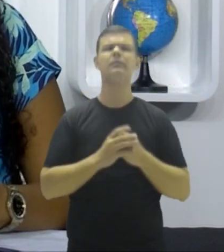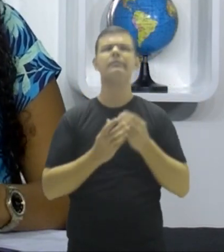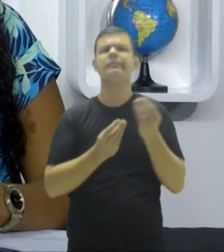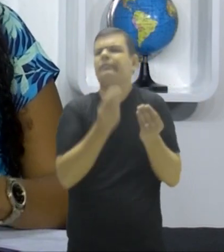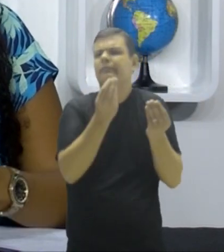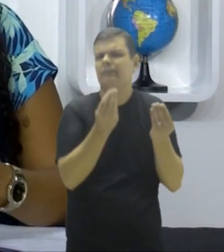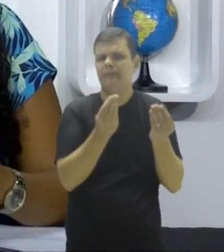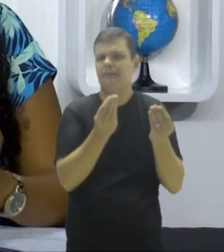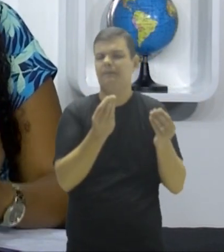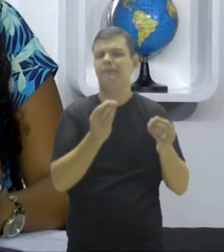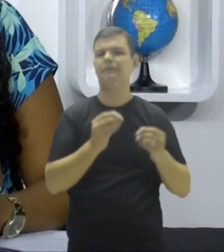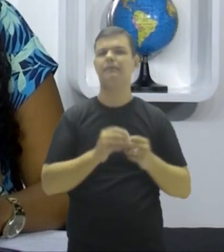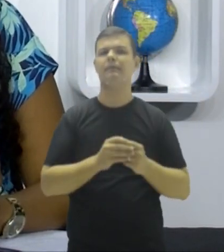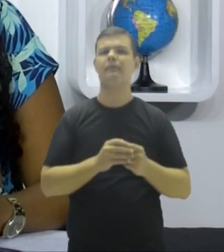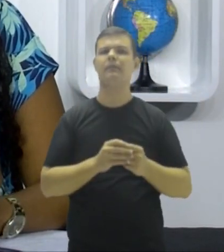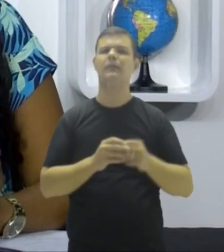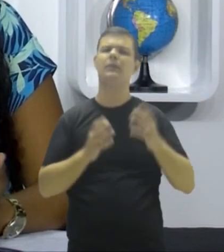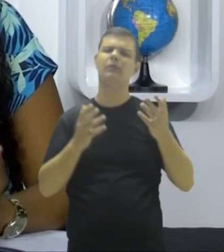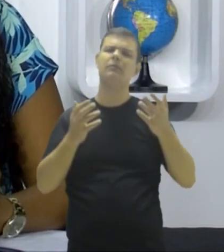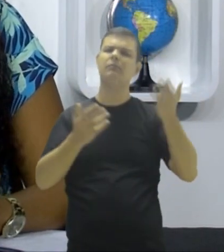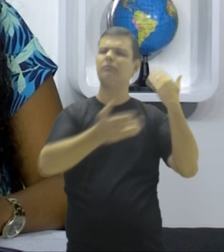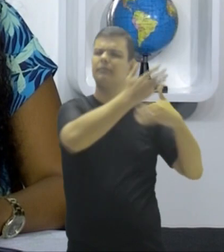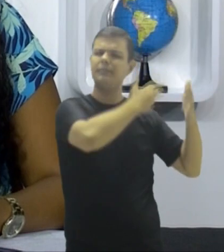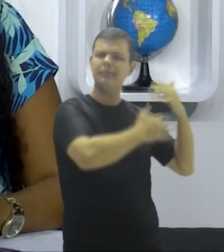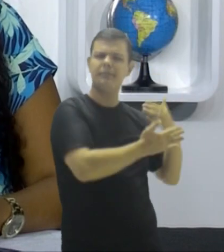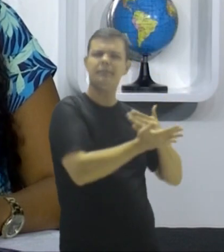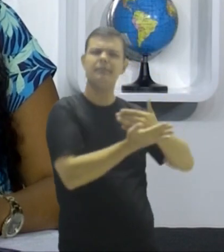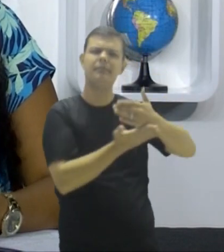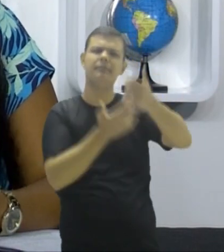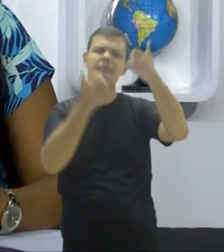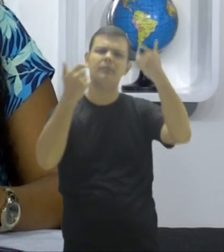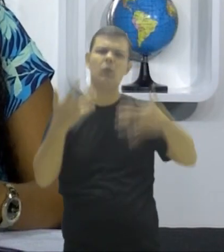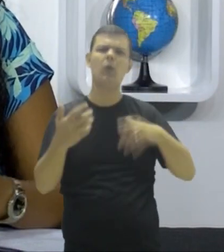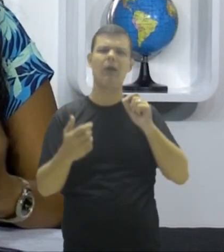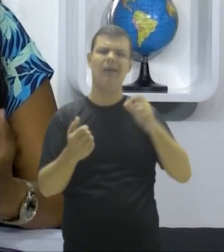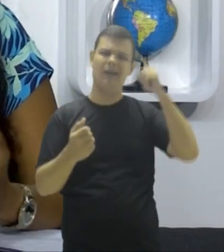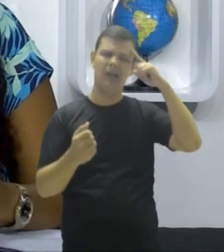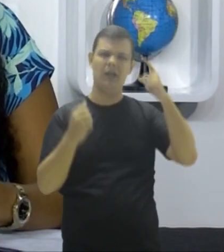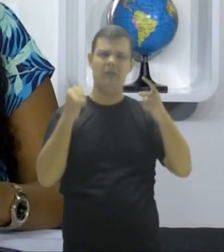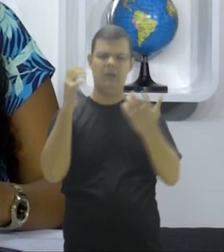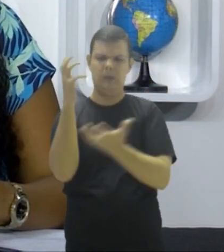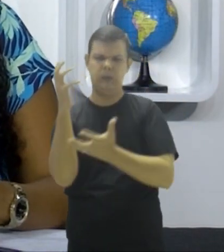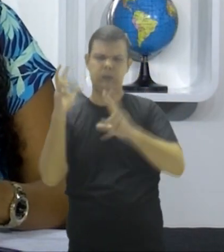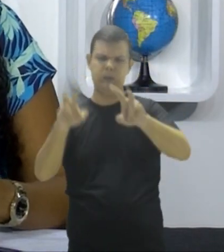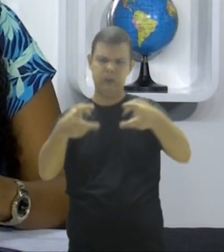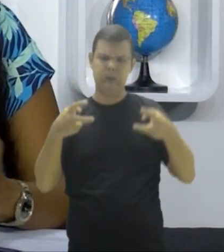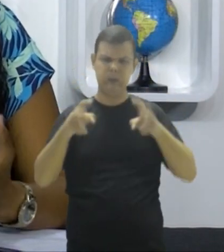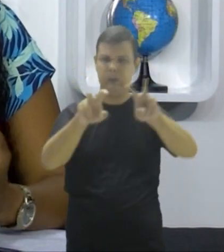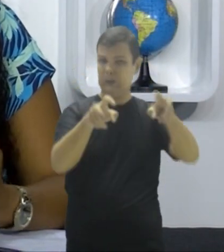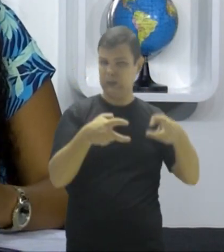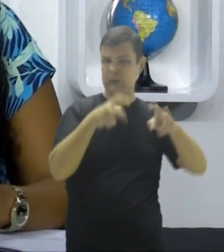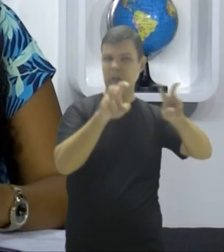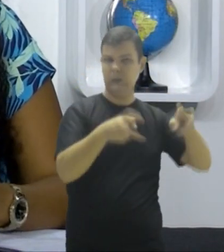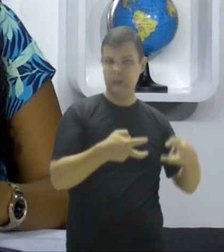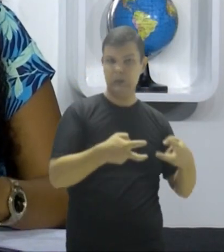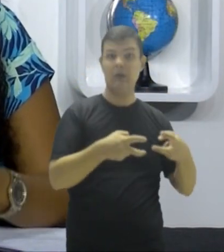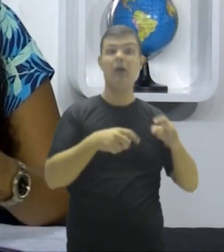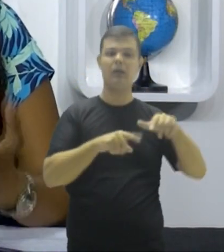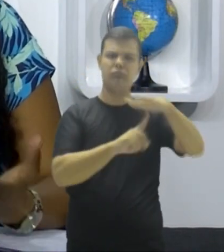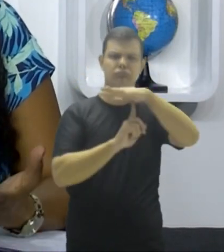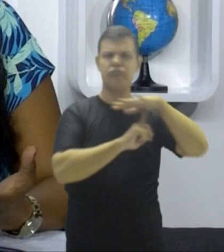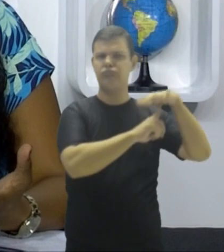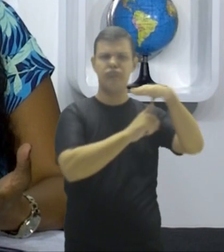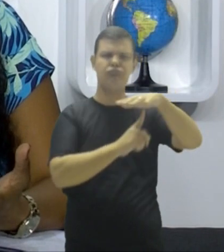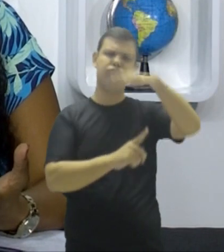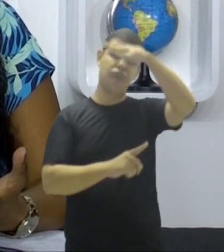que forma? Falamos lá nas nossas aulas anteriores sobre o extrativismo, que é a nossa floresta, a Amazônia,